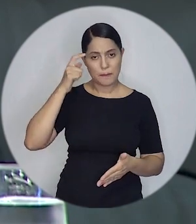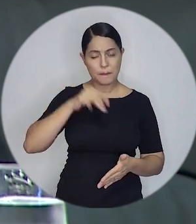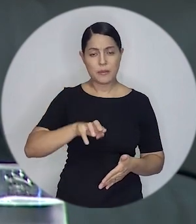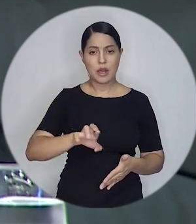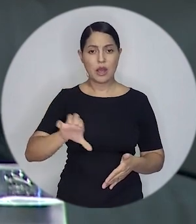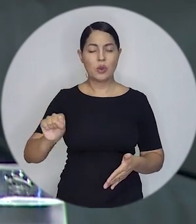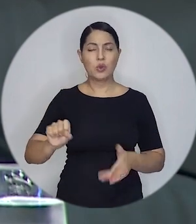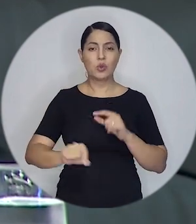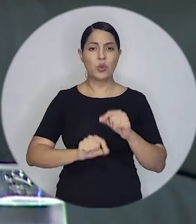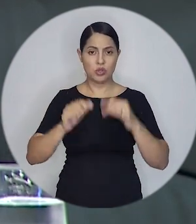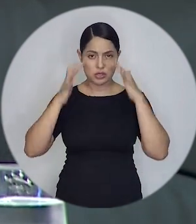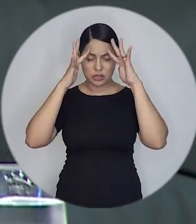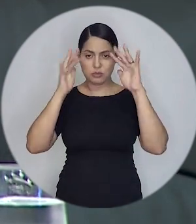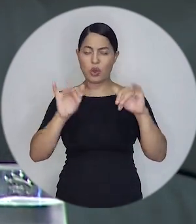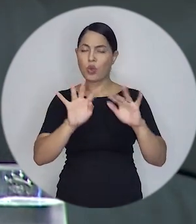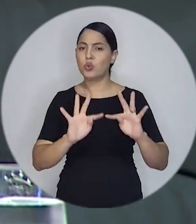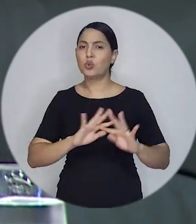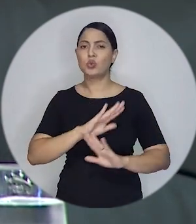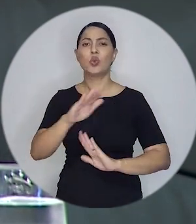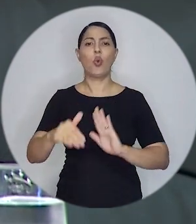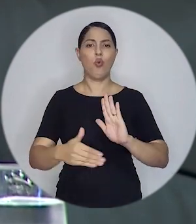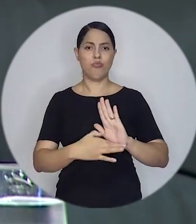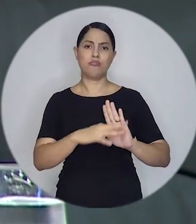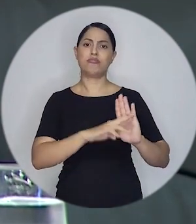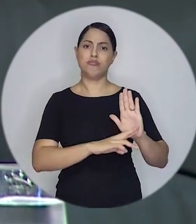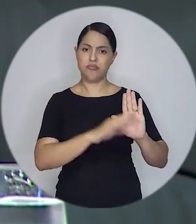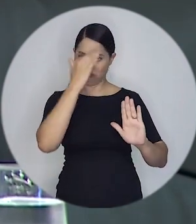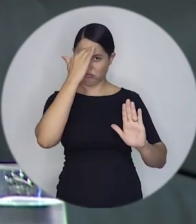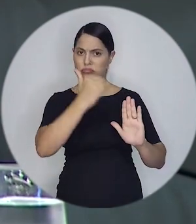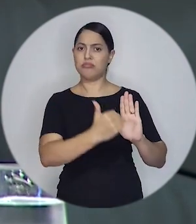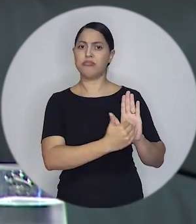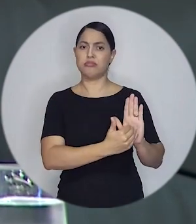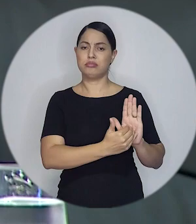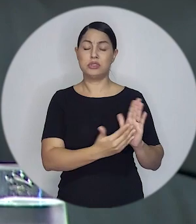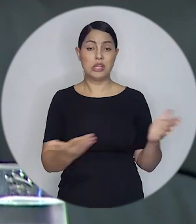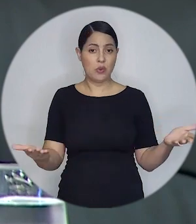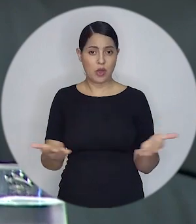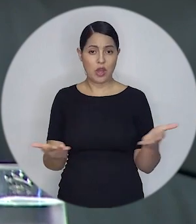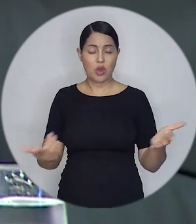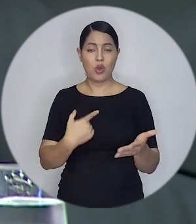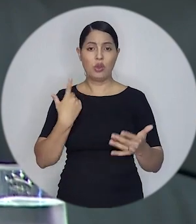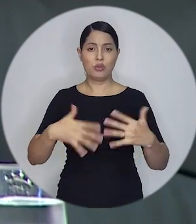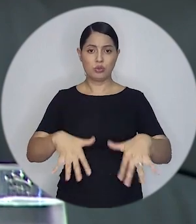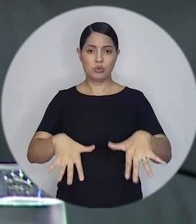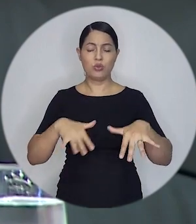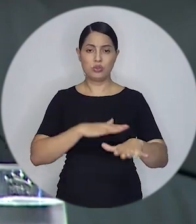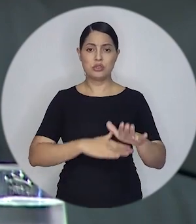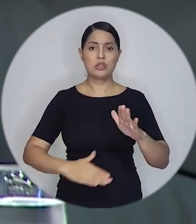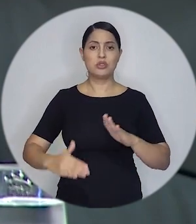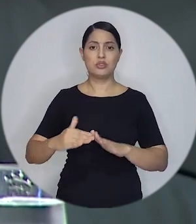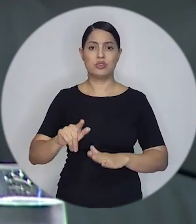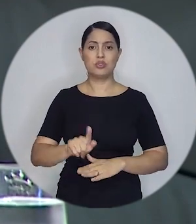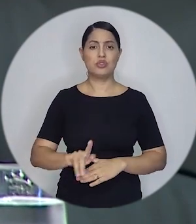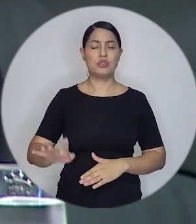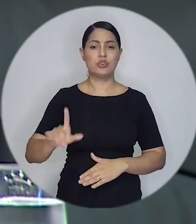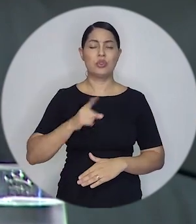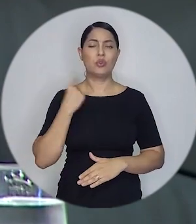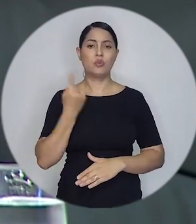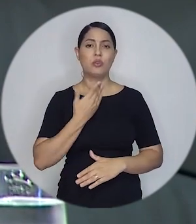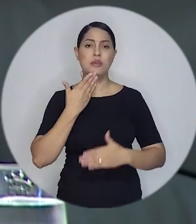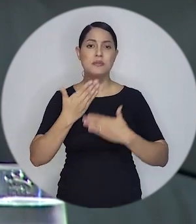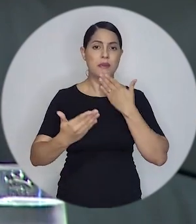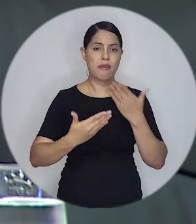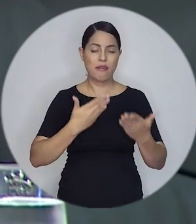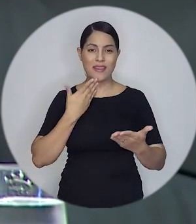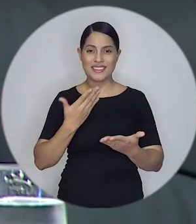Vinícius, para que todos os tribunais se adequassem a essa normativa. Diante disso, o que nós trazemos agora a esse Conselho Pleno e